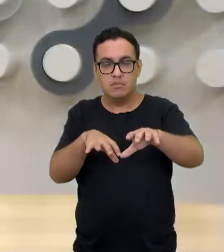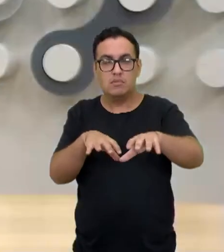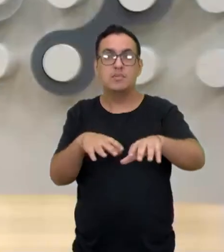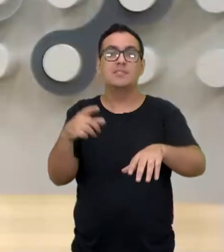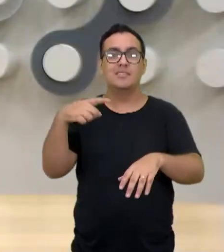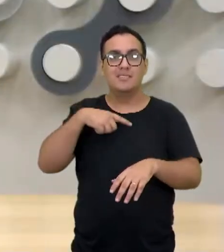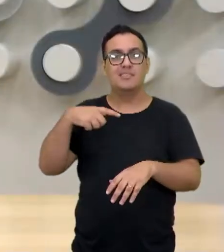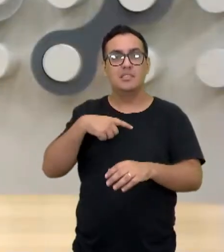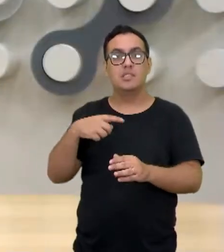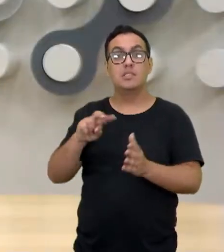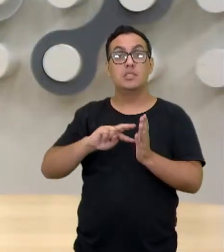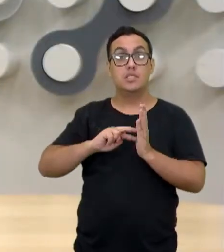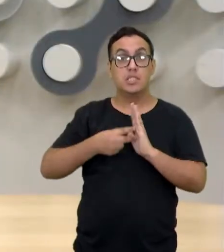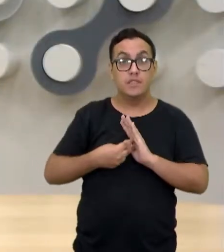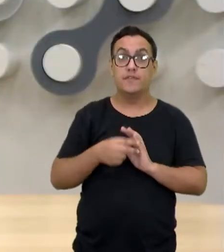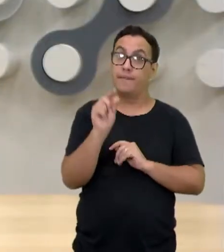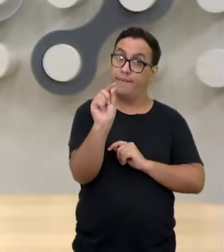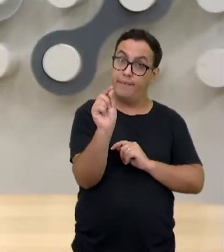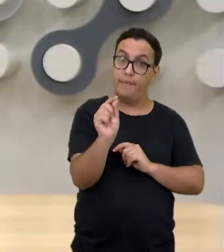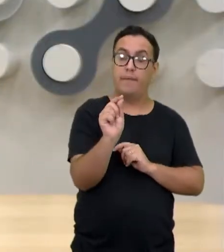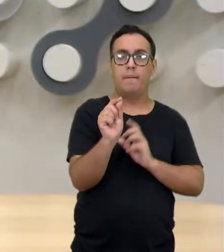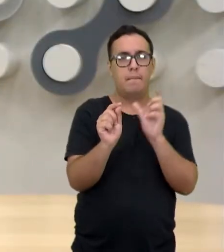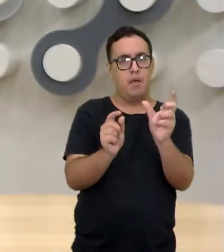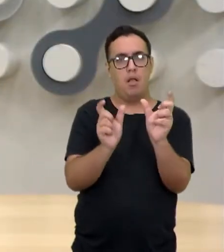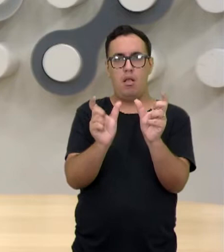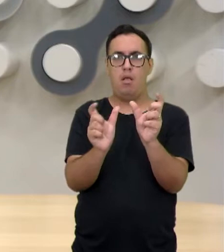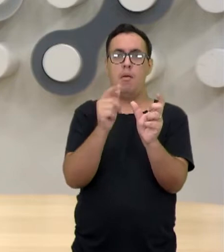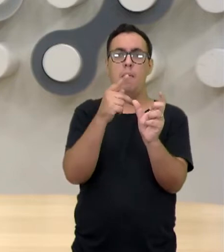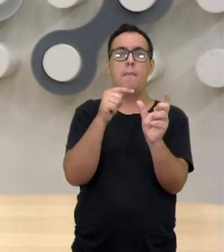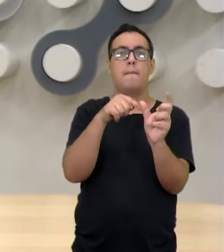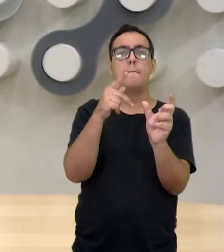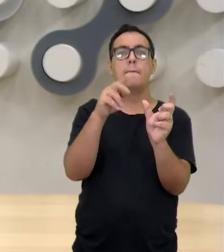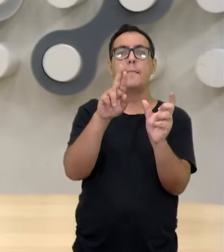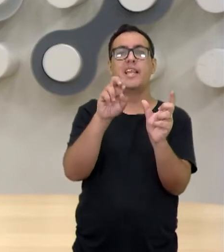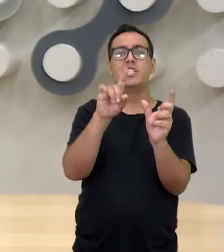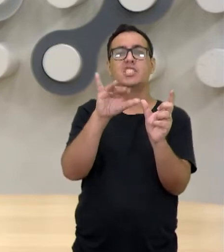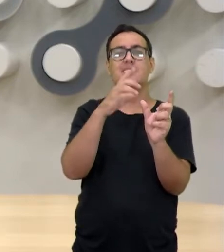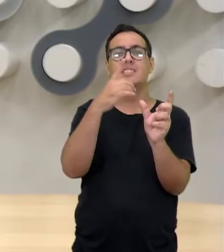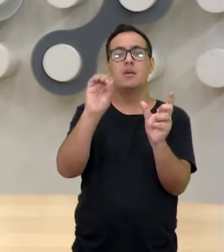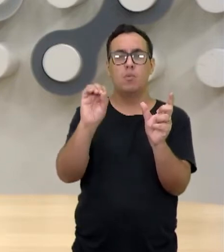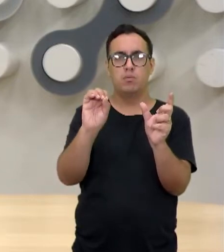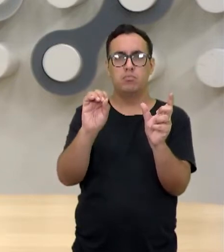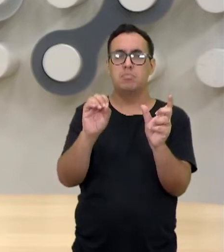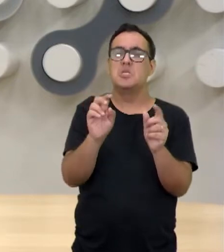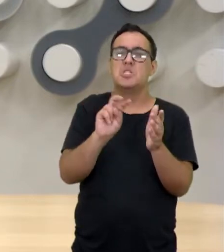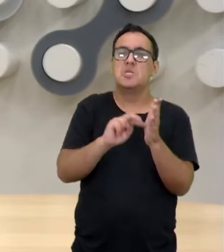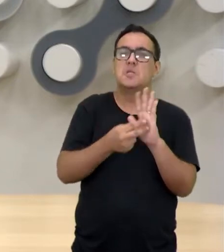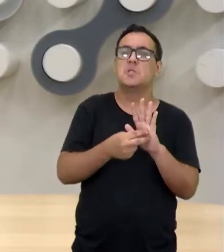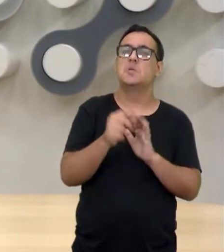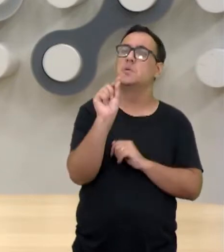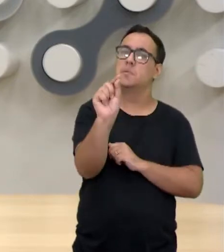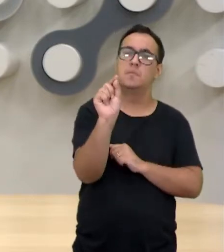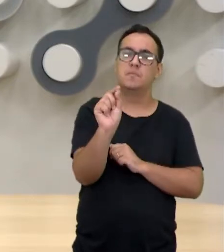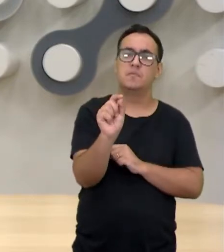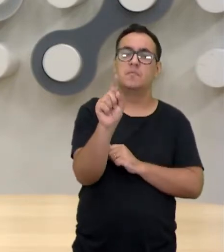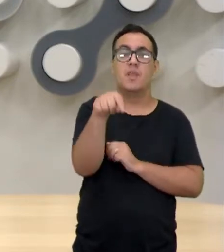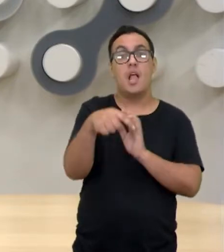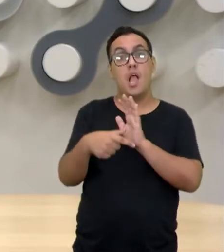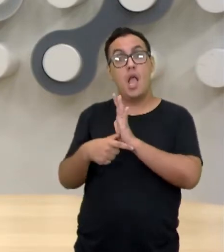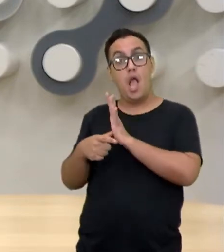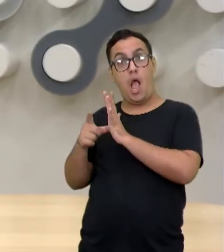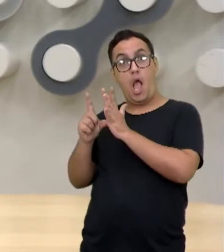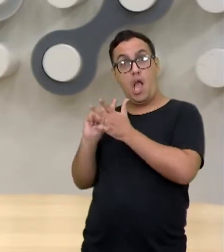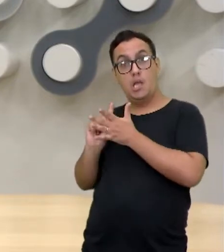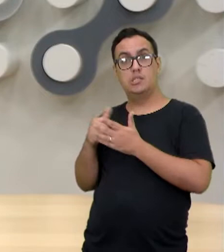o significado, né, dessa palavra predição, que significa, assim, dizer com